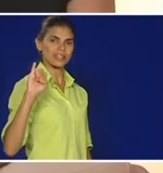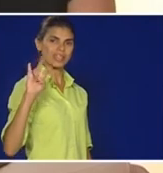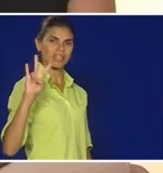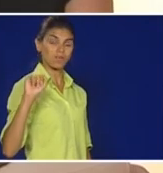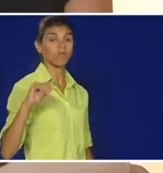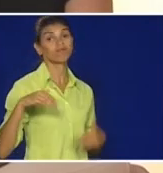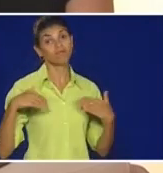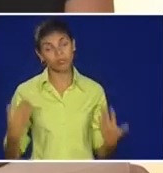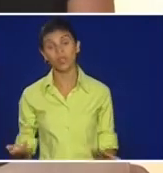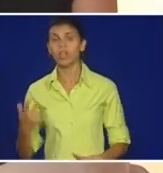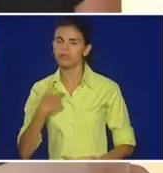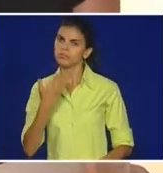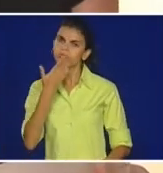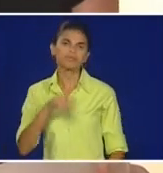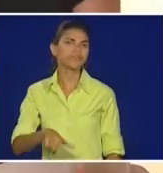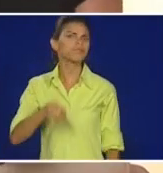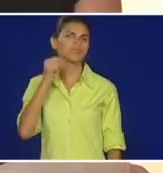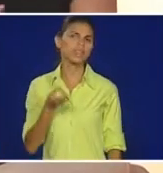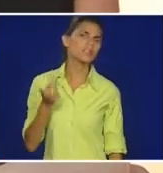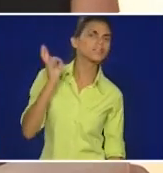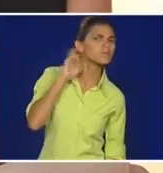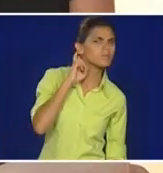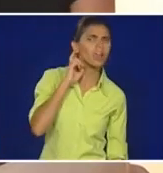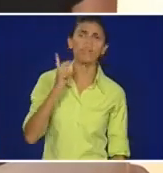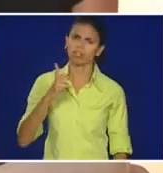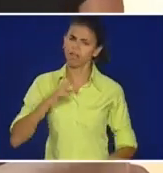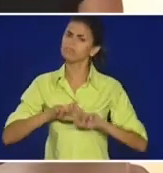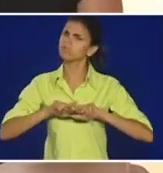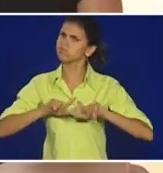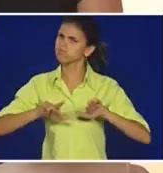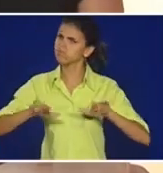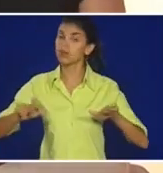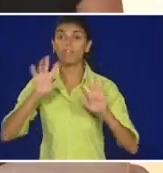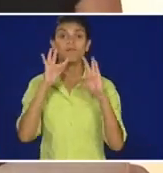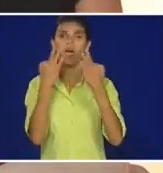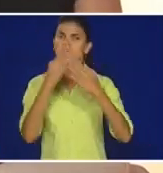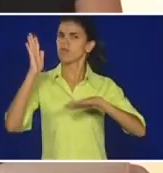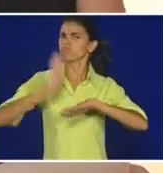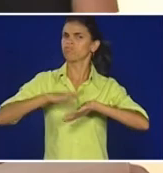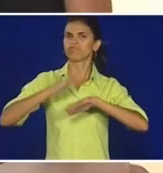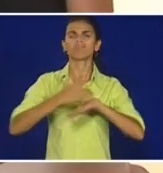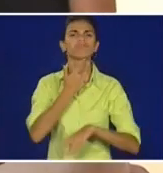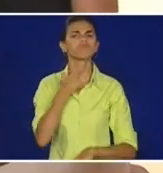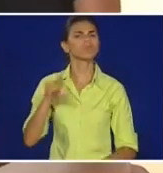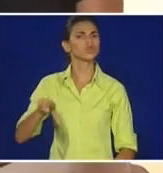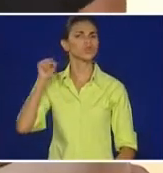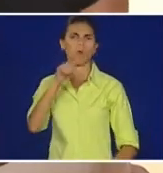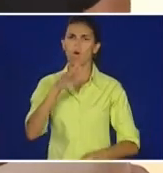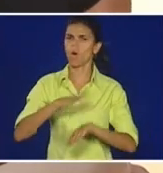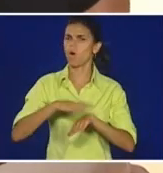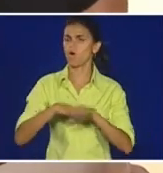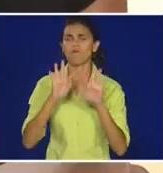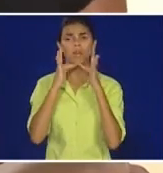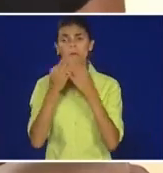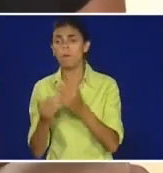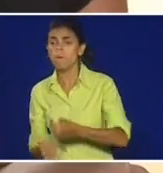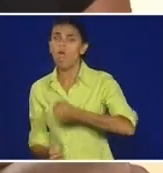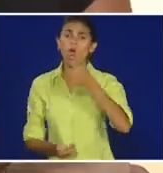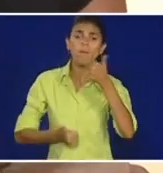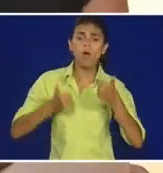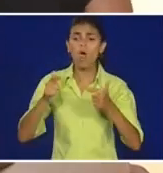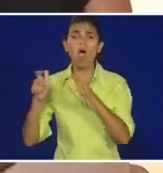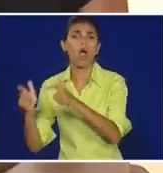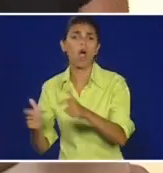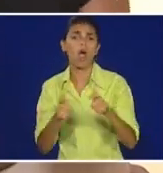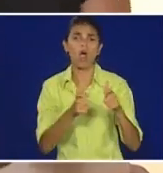caminho. Na verdade, existem outros caminhos. A família tem que optar pelo caminho que seja mais natural para ela.